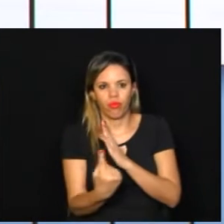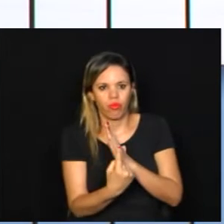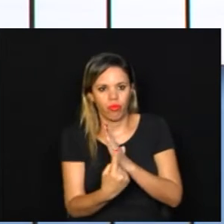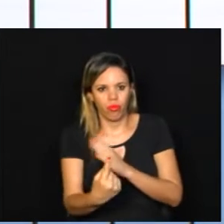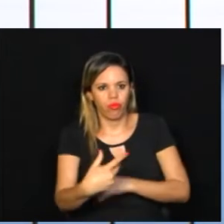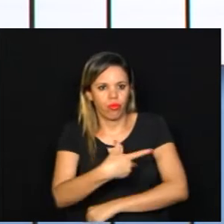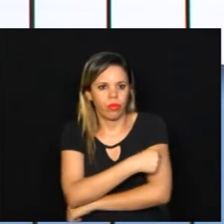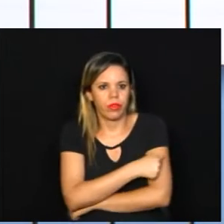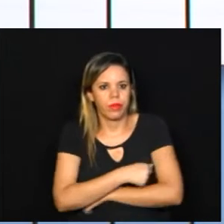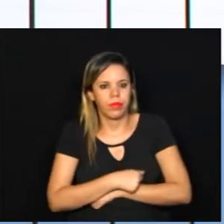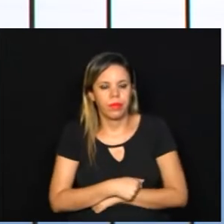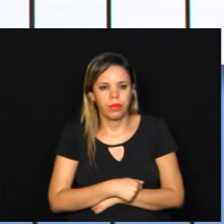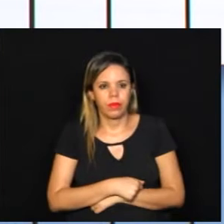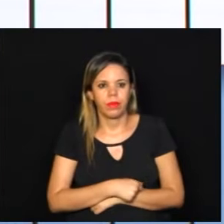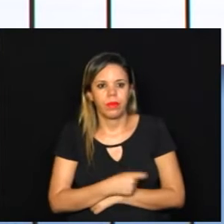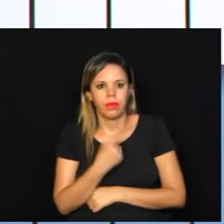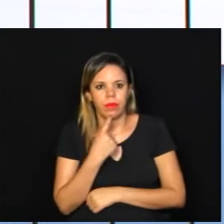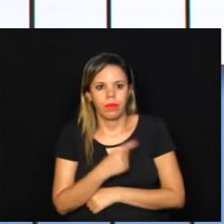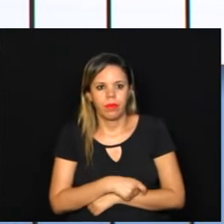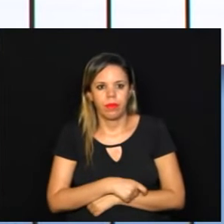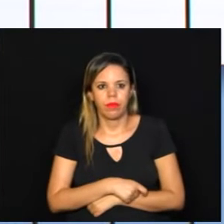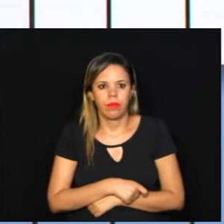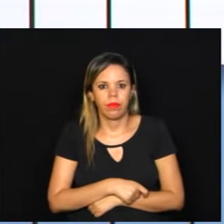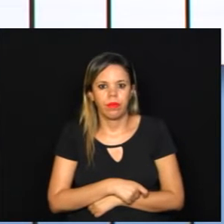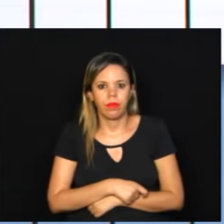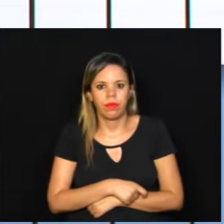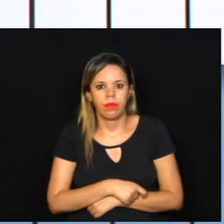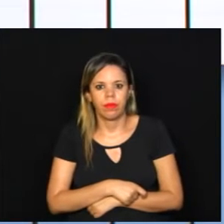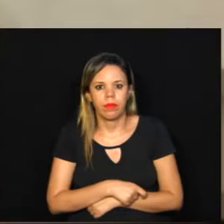da Covid-19 em Campinas. Acompanhe.